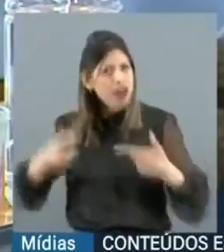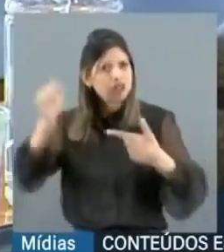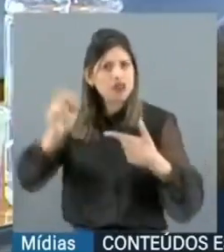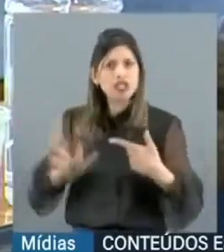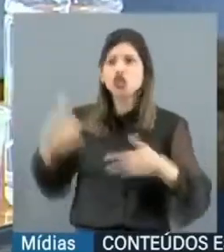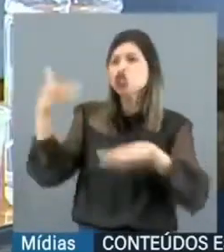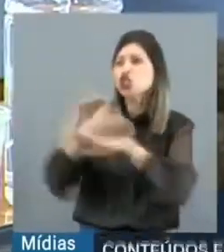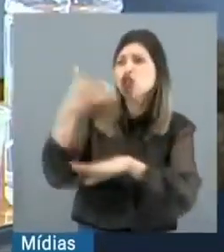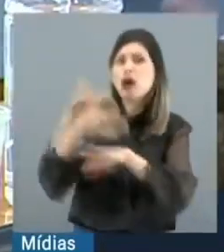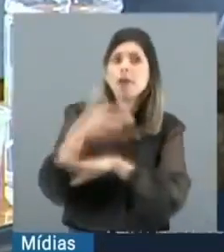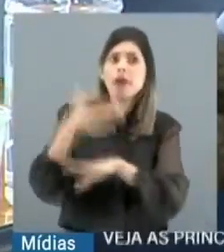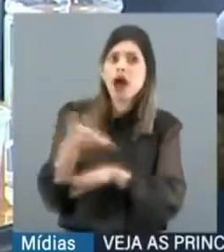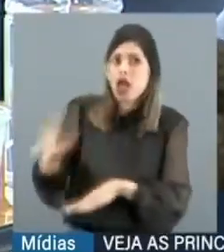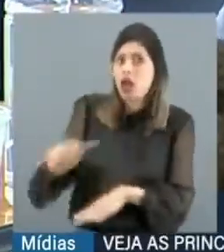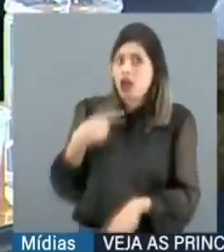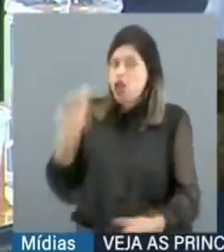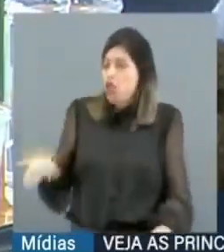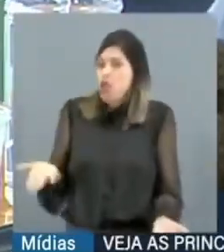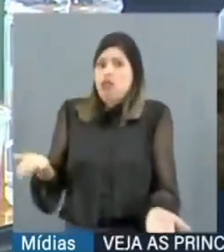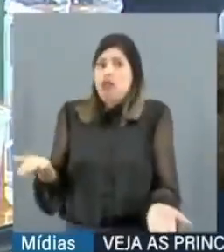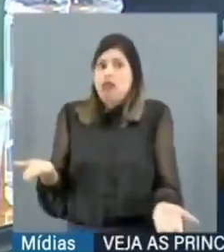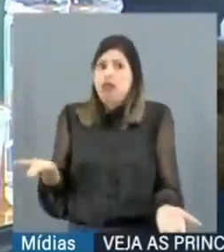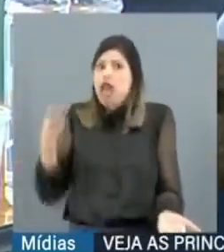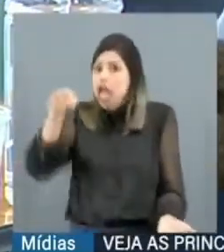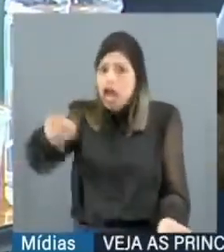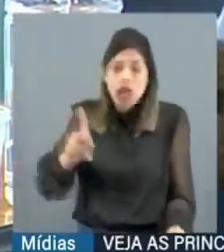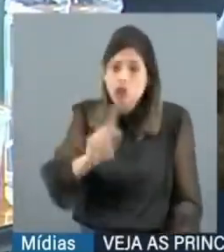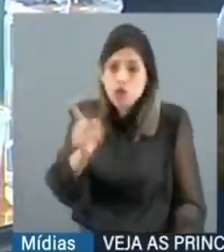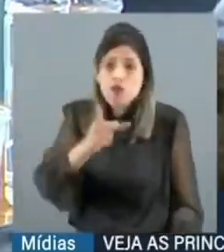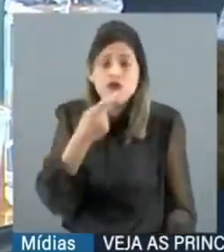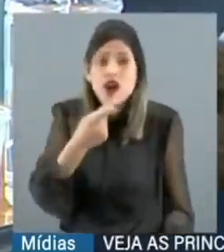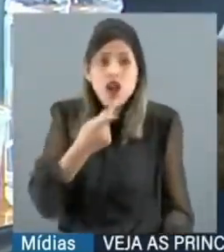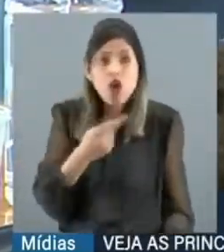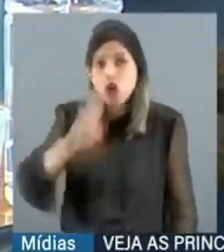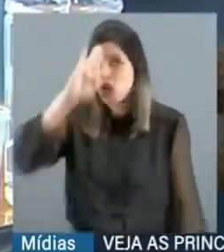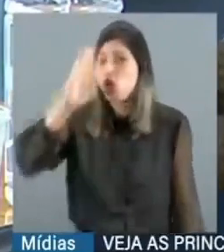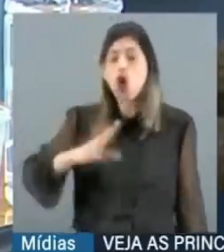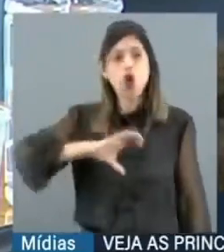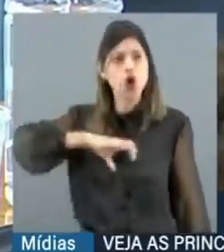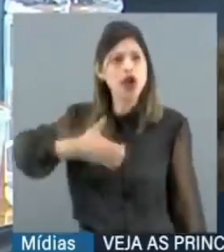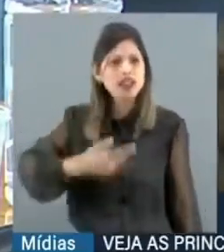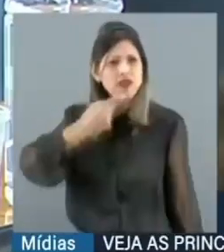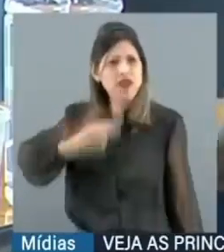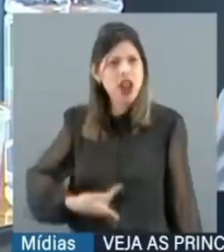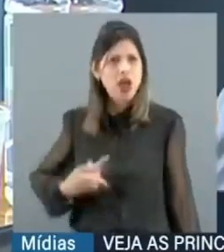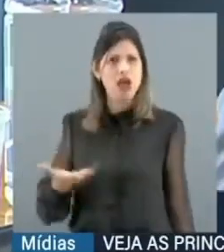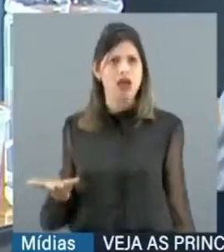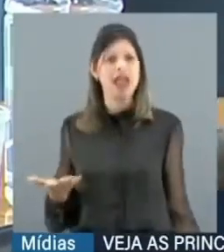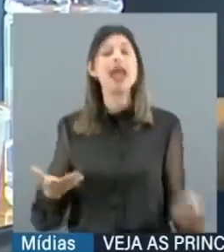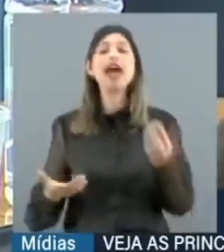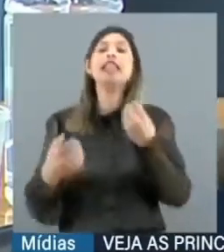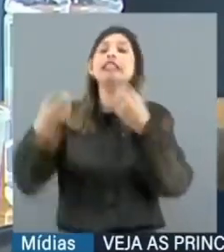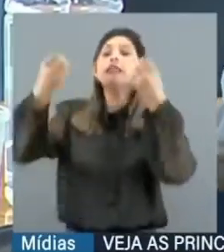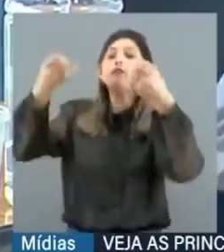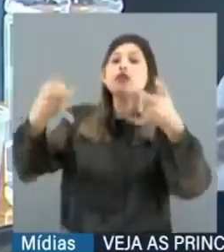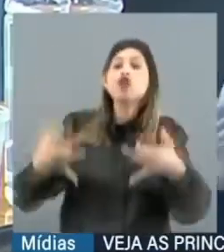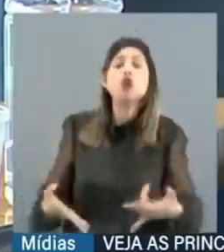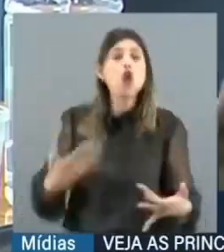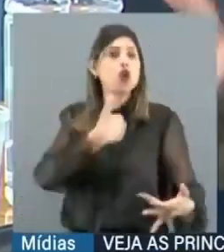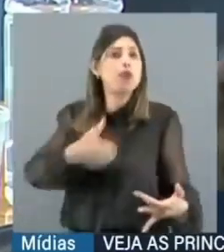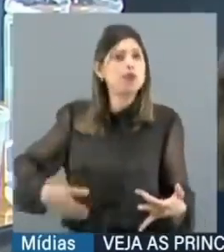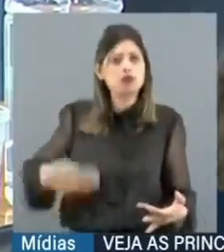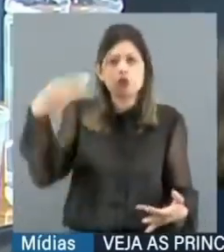ela fala, é missão dada, é missão cumprida. Lá ela não teve coragem de falar quem mandou da missão. Mas ela deixou bem claro que o presidente Bolsonaro não patrocinou